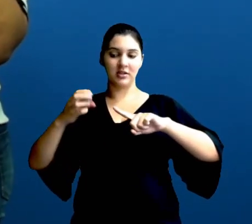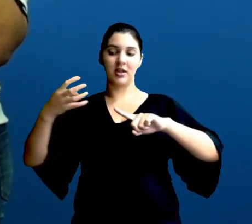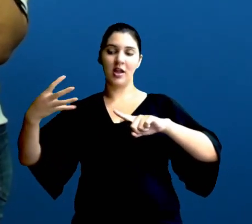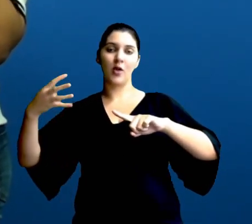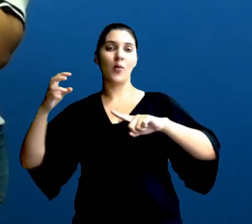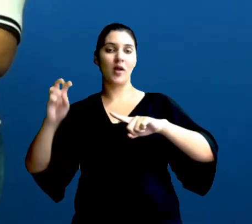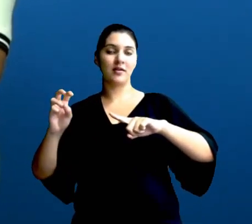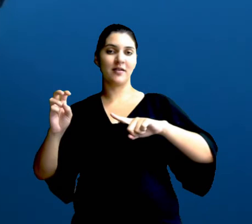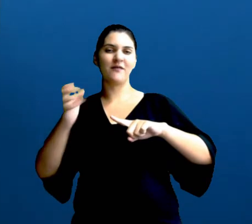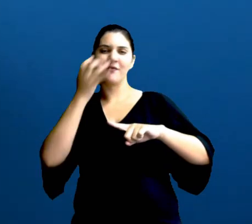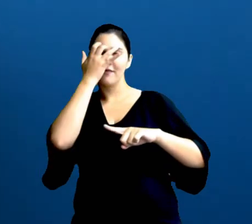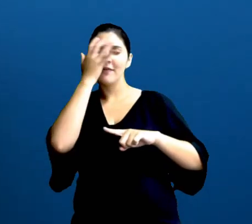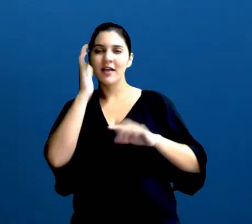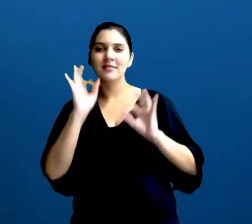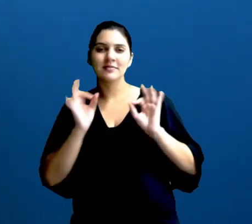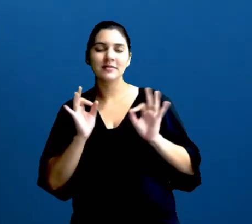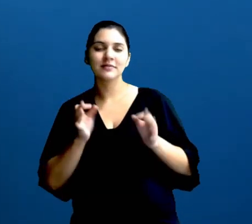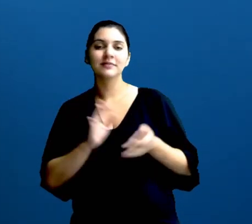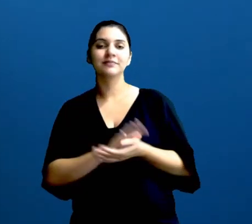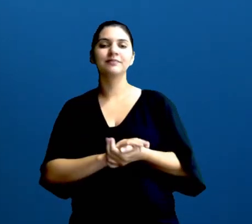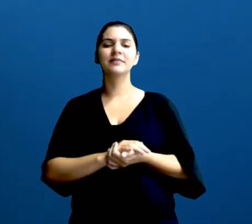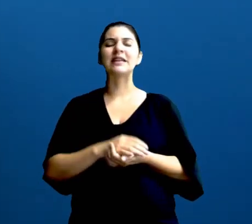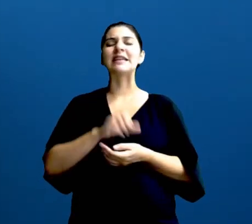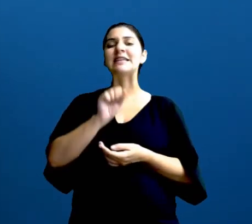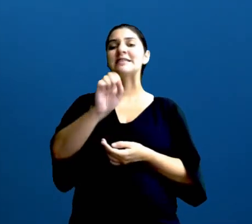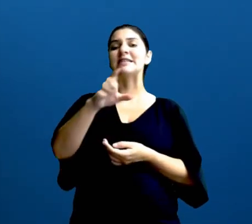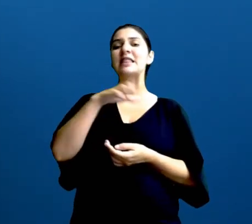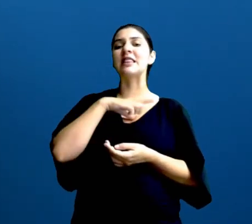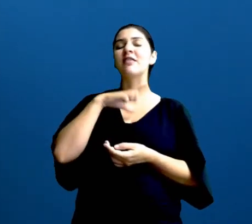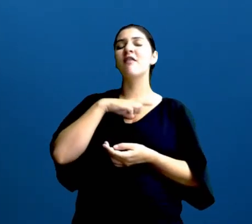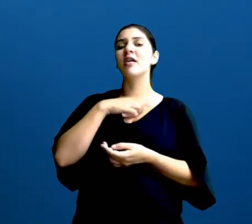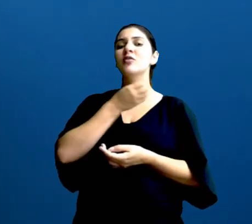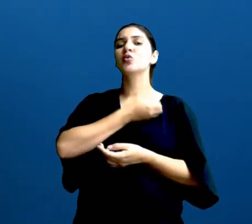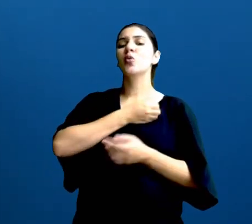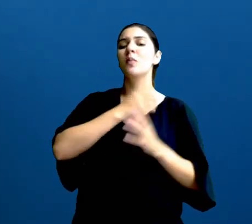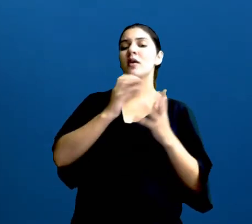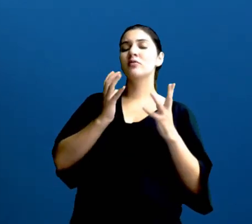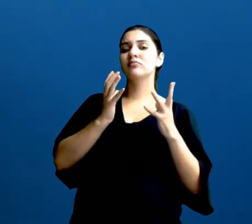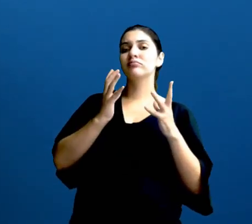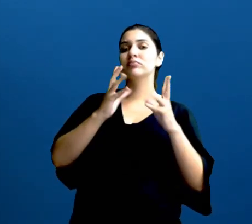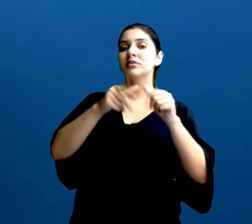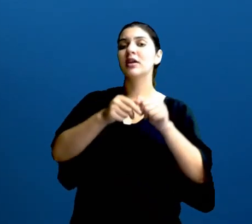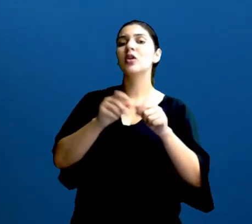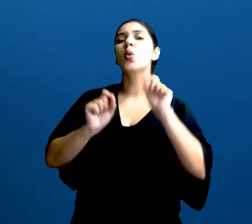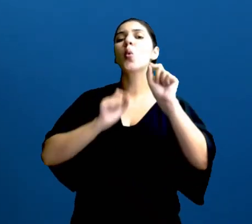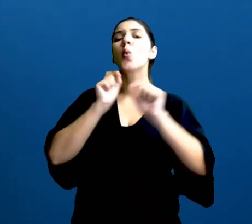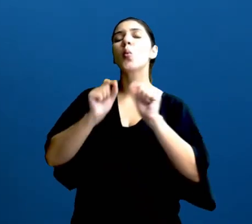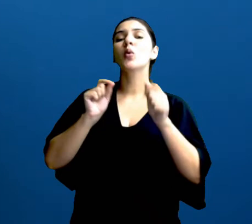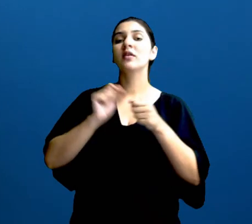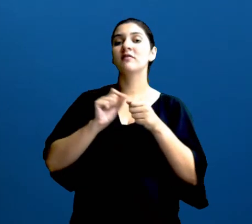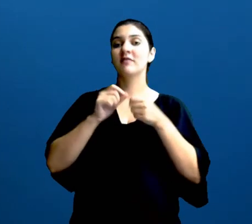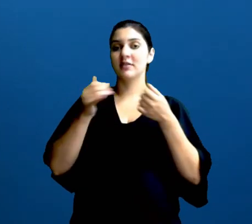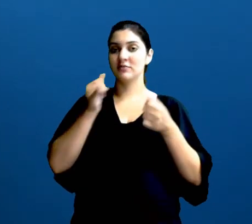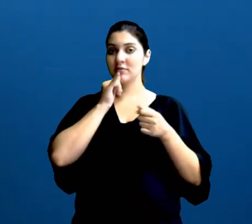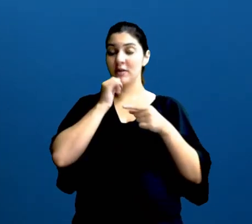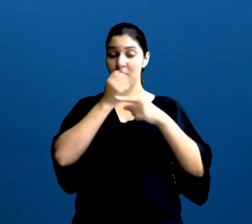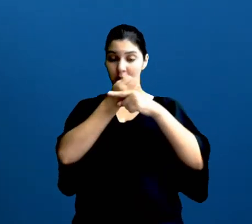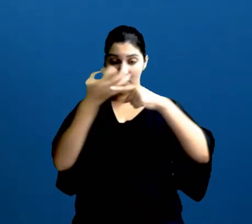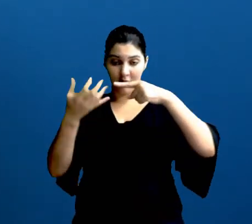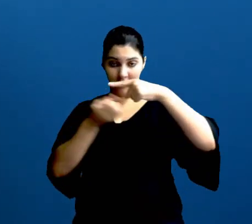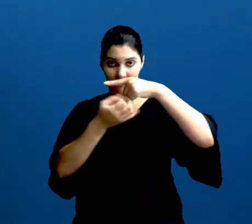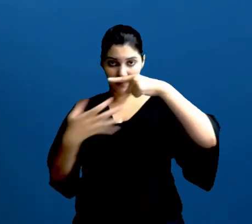É fácil, né? Ô, professora, e se tiver um número inteiro igual esse aqui, o que é que a gente faz? Se tiver uma